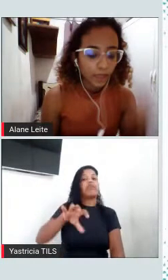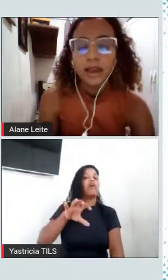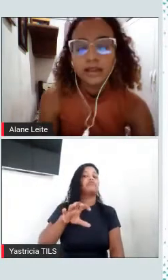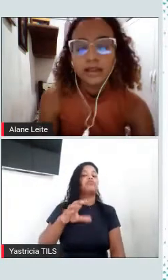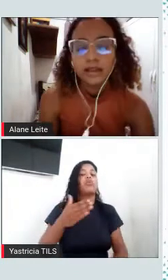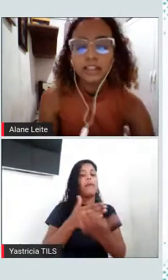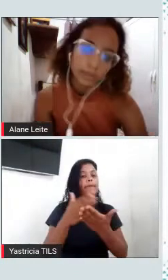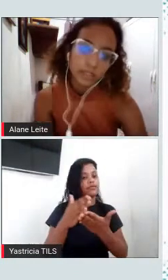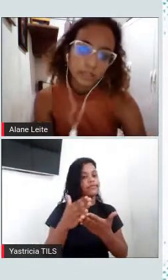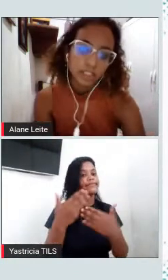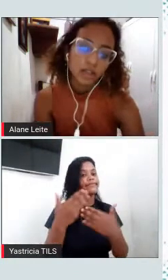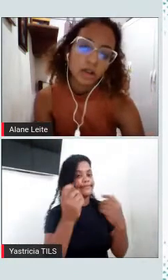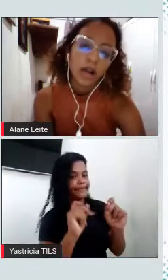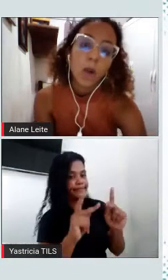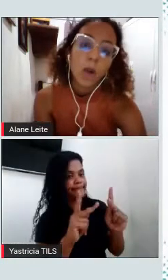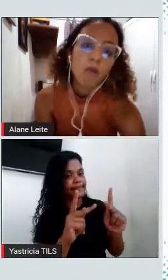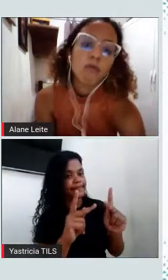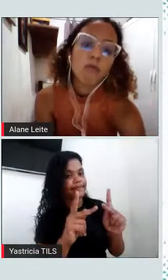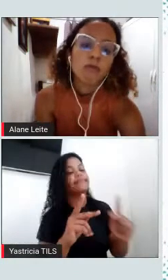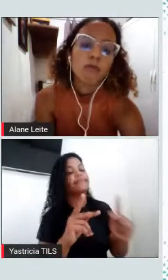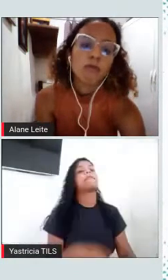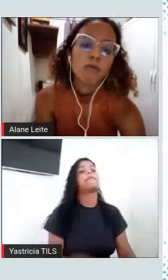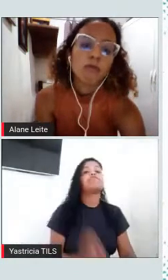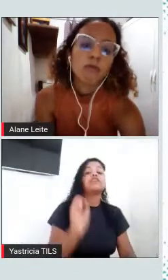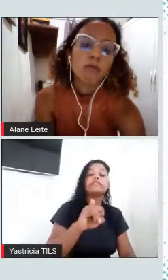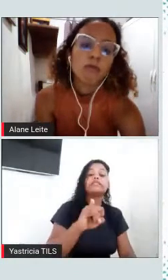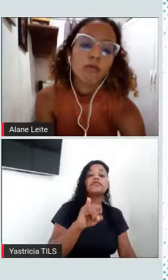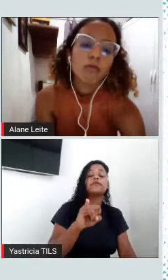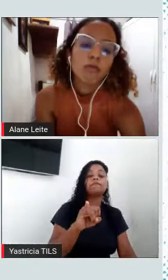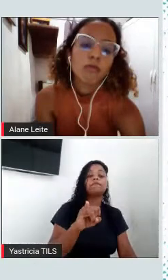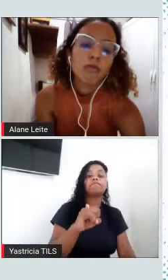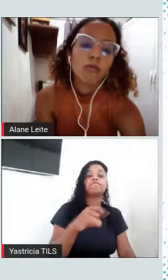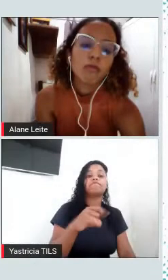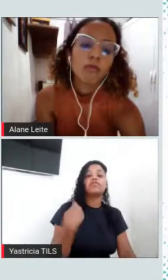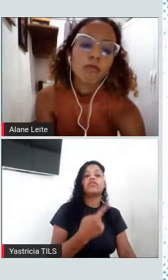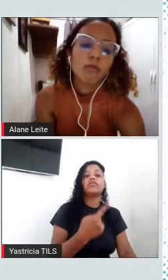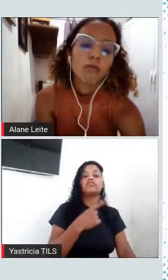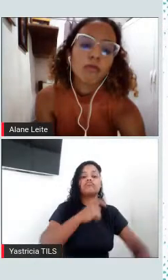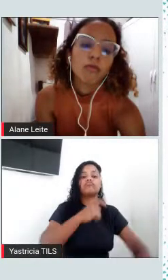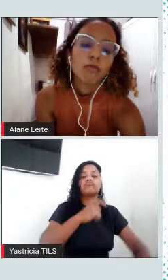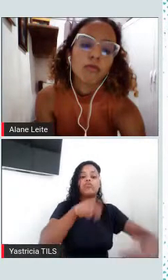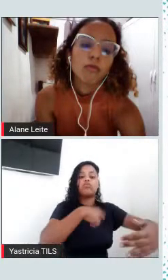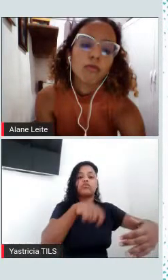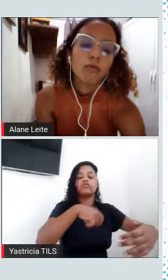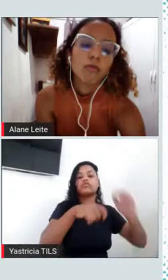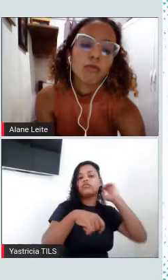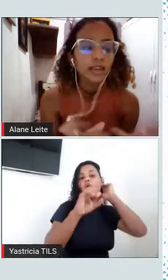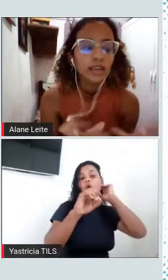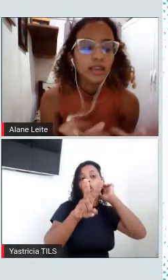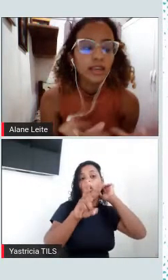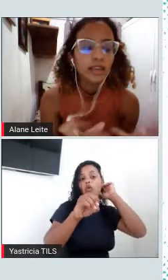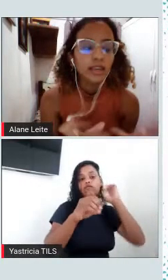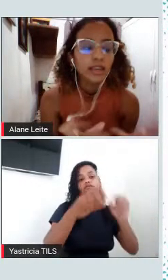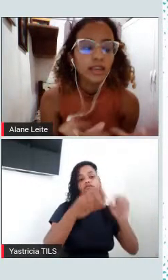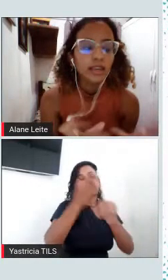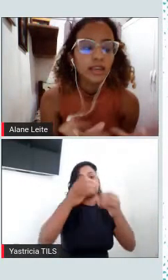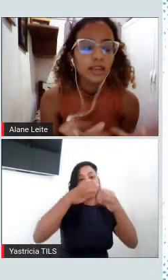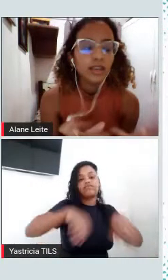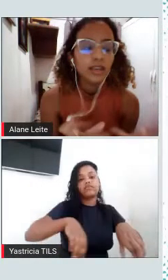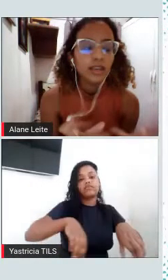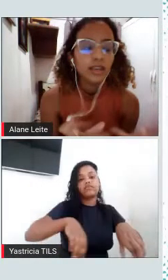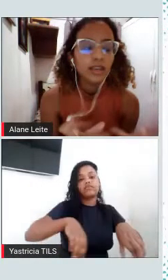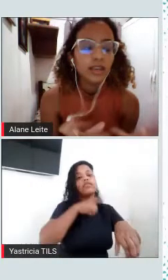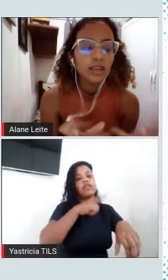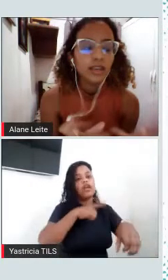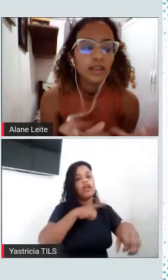né? Se a gente, por exemplo, se a gente colocar um ovo para cozinhar, vocês sabem que o ovo ele tá lá a gema e inicialmente